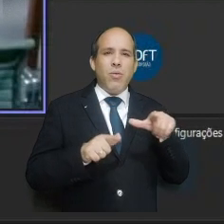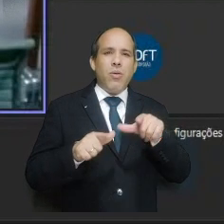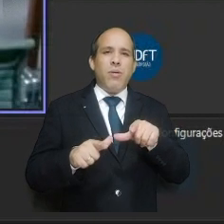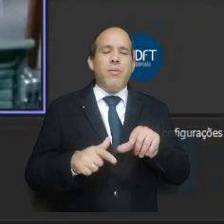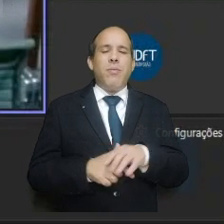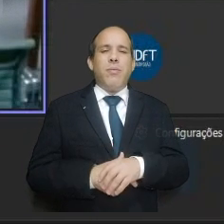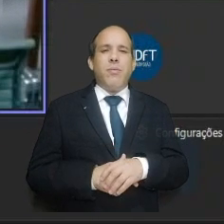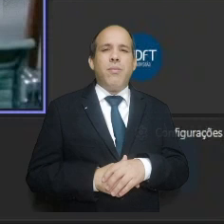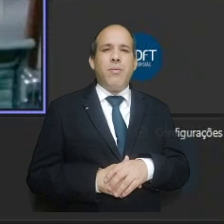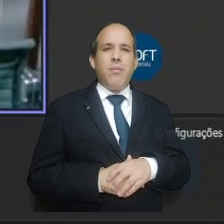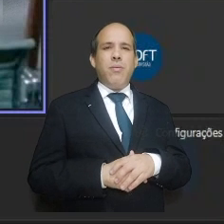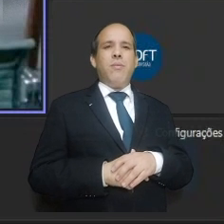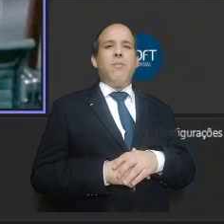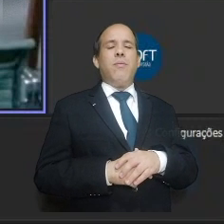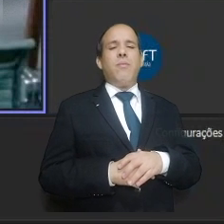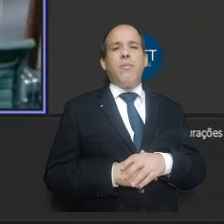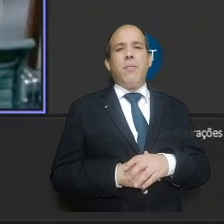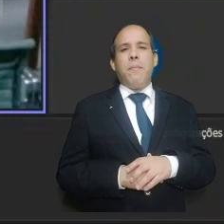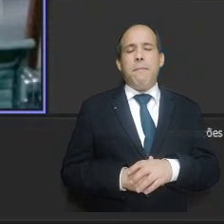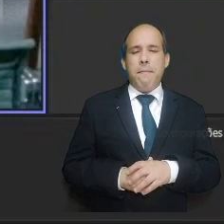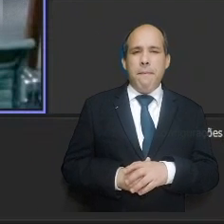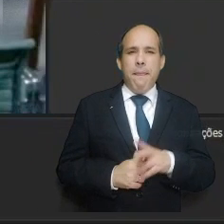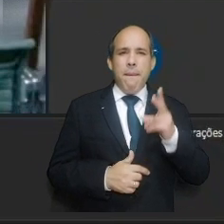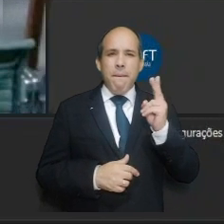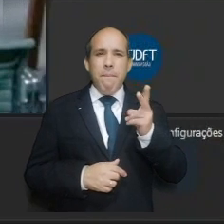segurança, né? Apesar